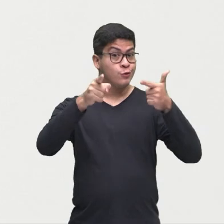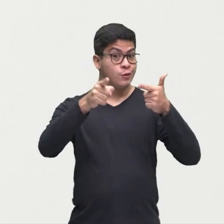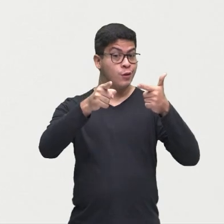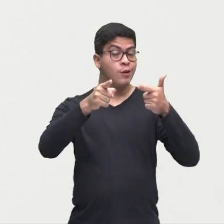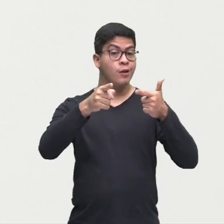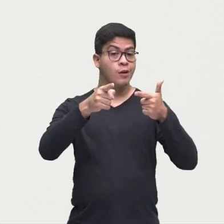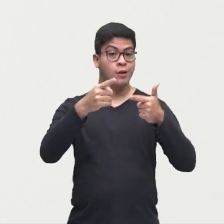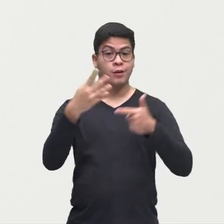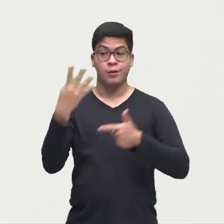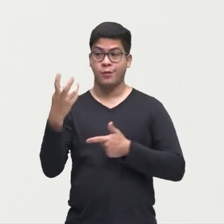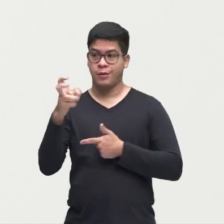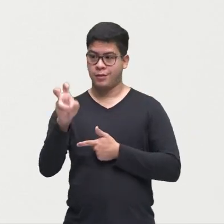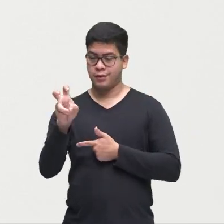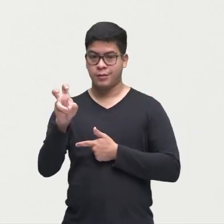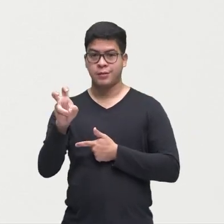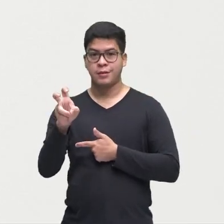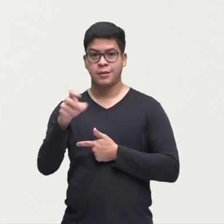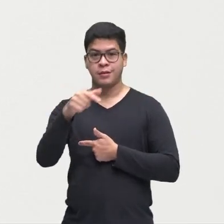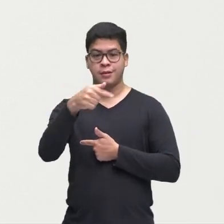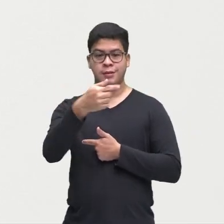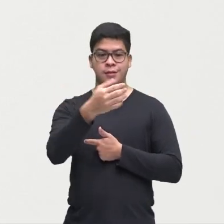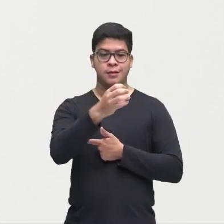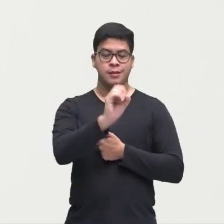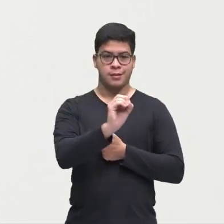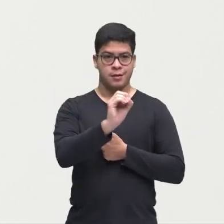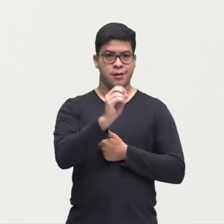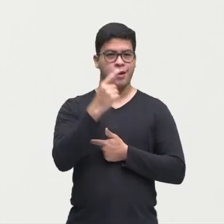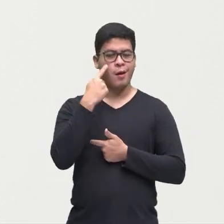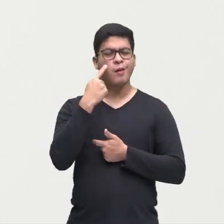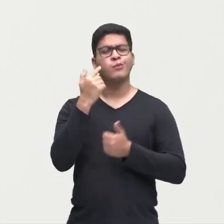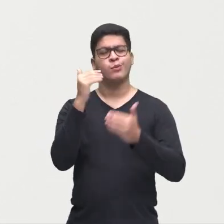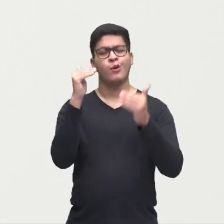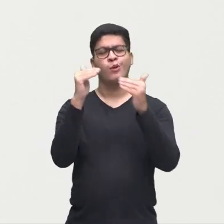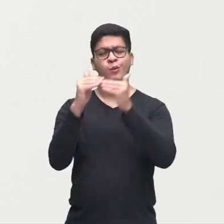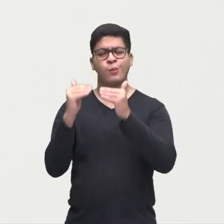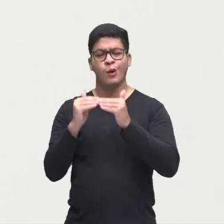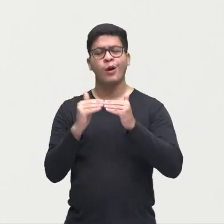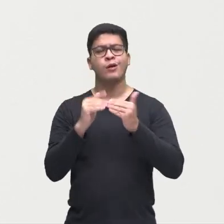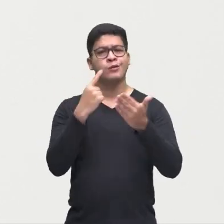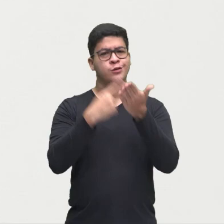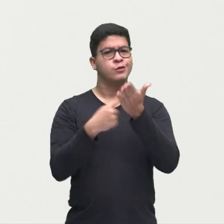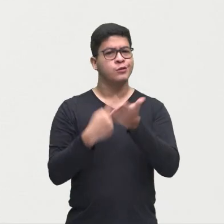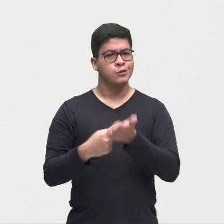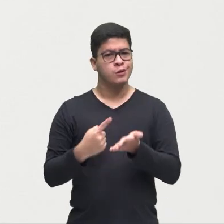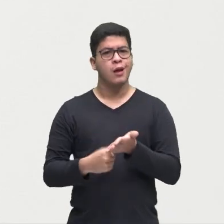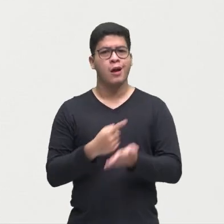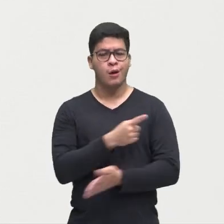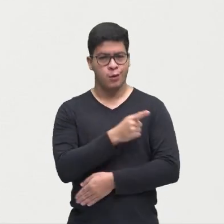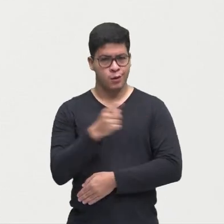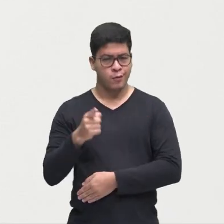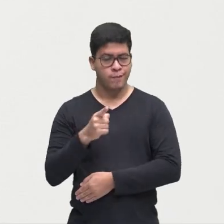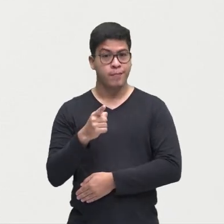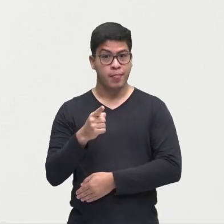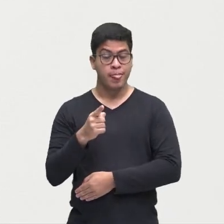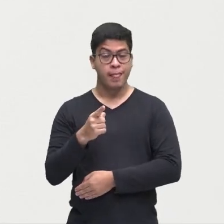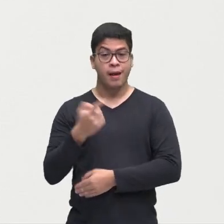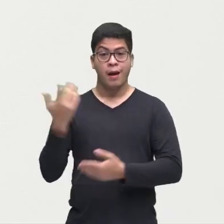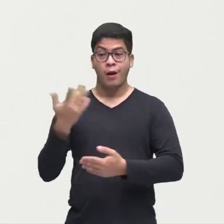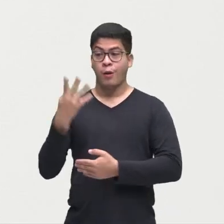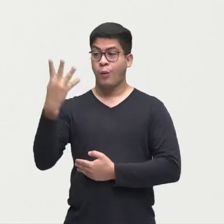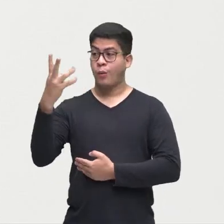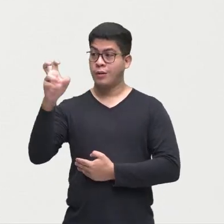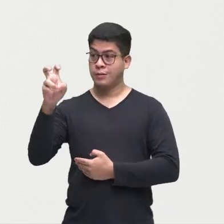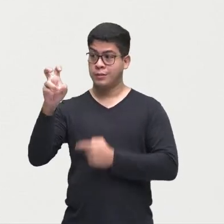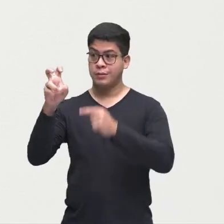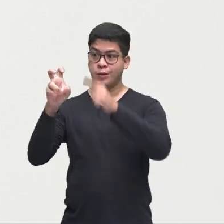e de 70. Então, nós vamos fazer aquilo que nós combinamos, né? Vamos pegar o 45 aqui, ó, e vamos decompor em